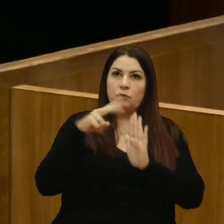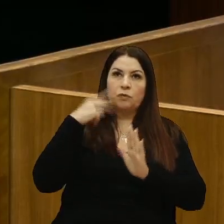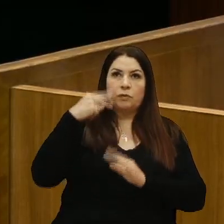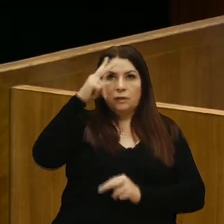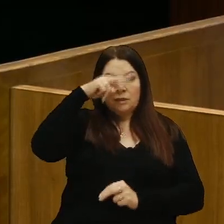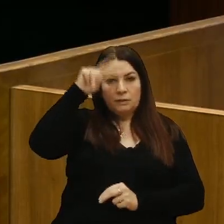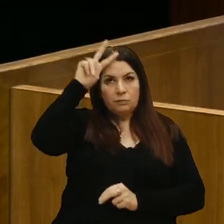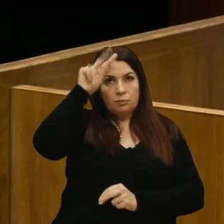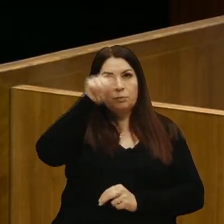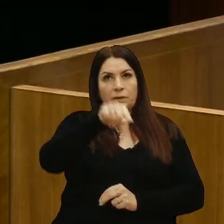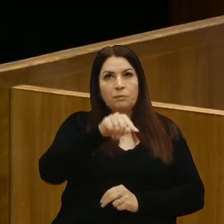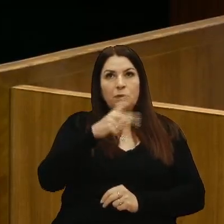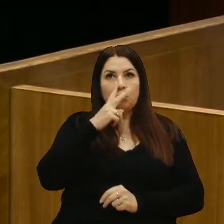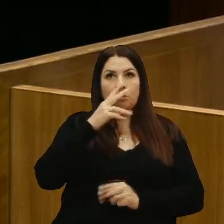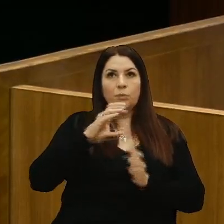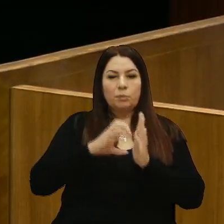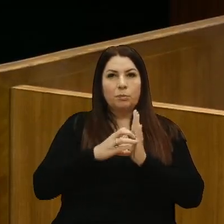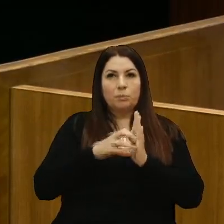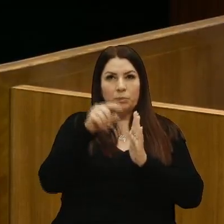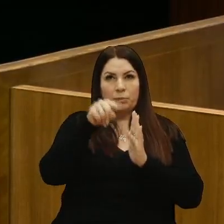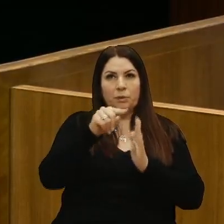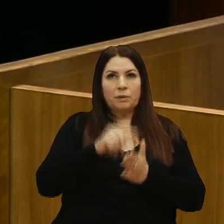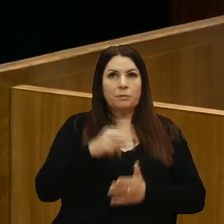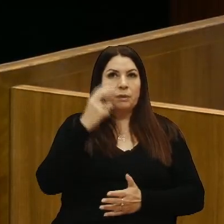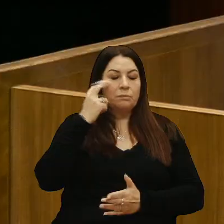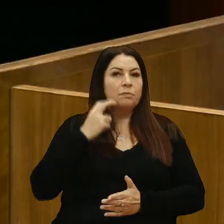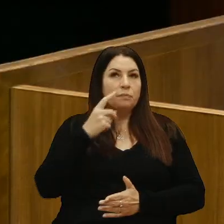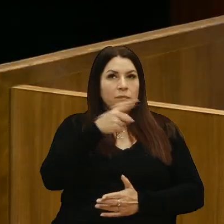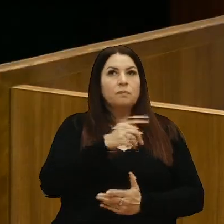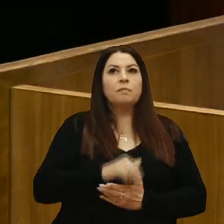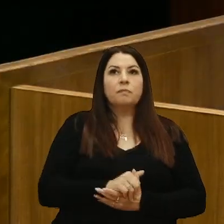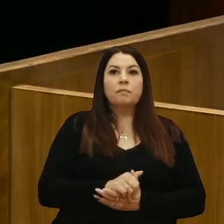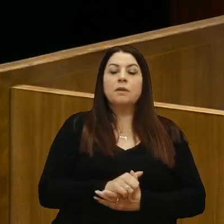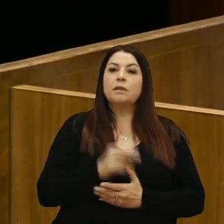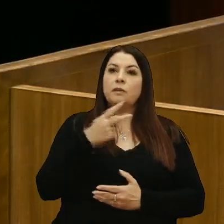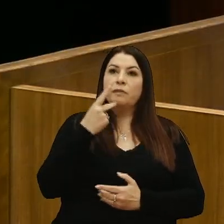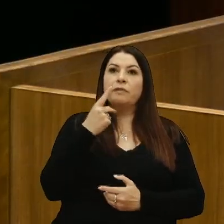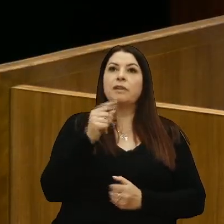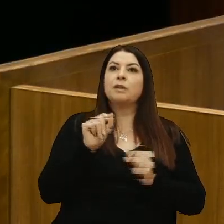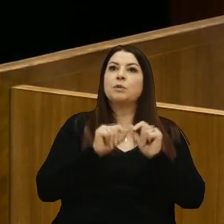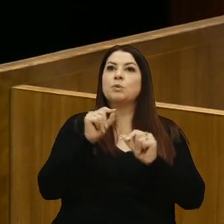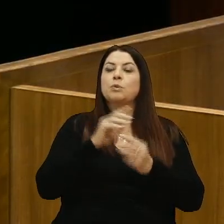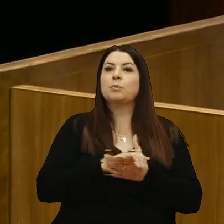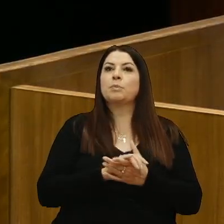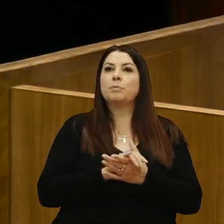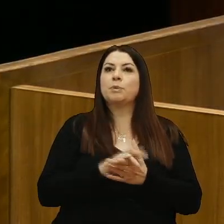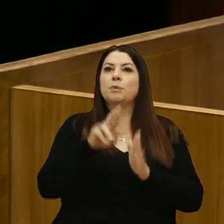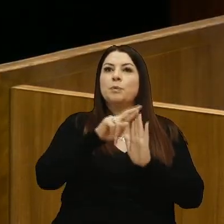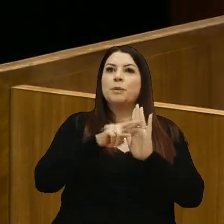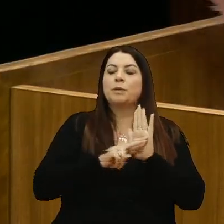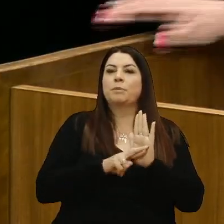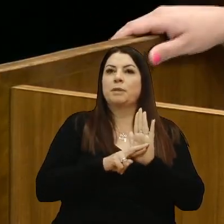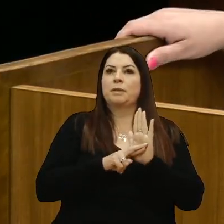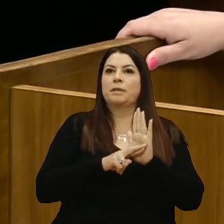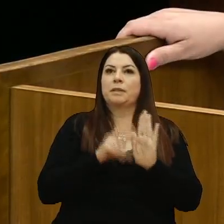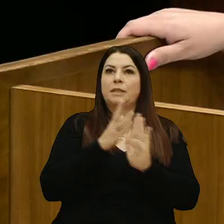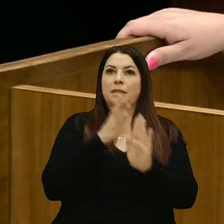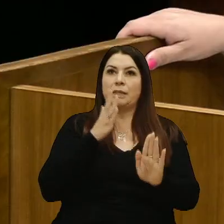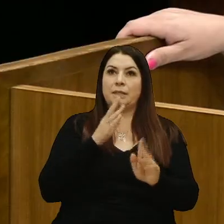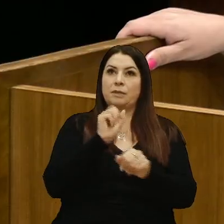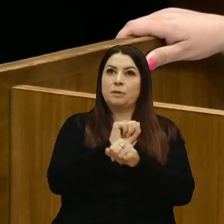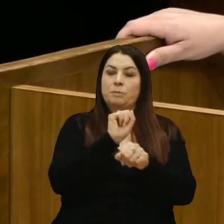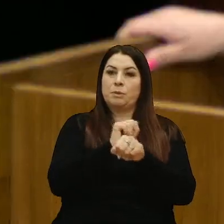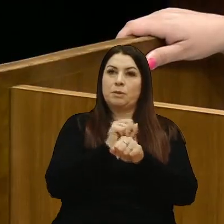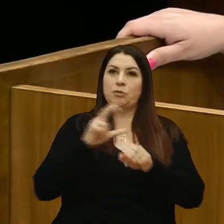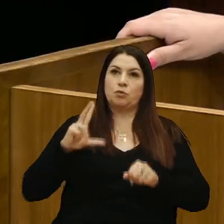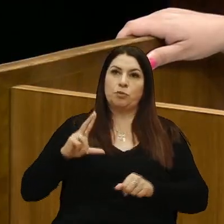da Rosa, inclusive do mesmo partido do vereador Daniel Santos, que fala sobre a questão do regramento das listas de espera